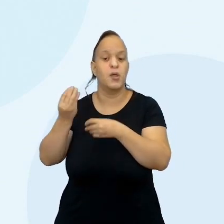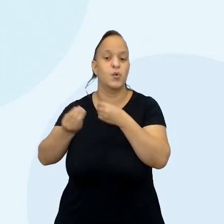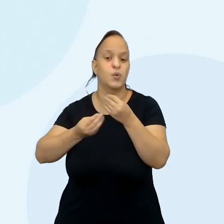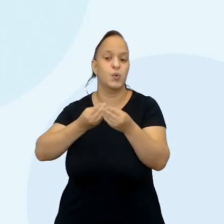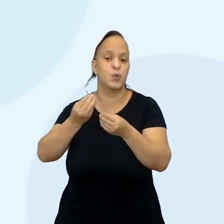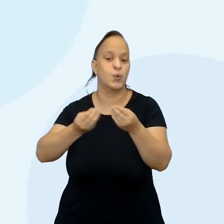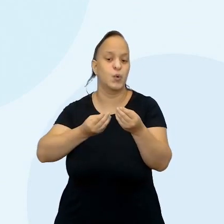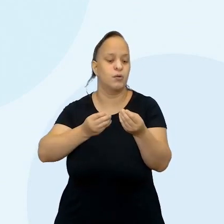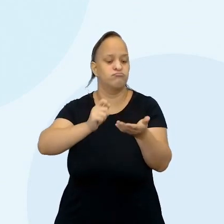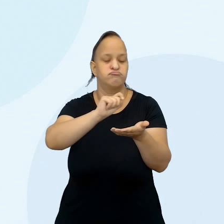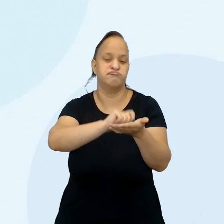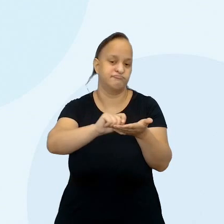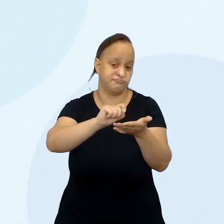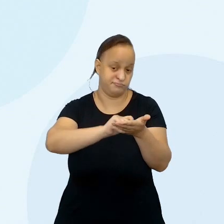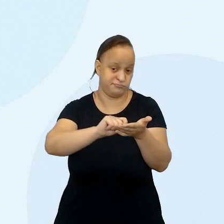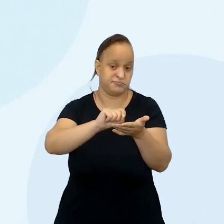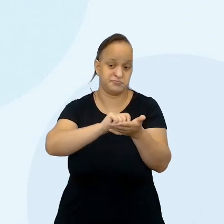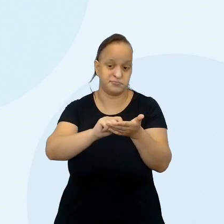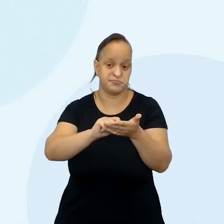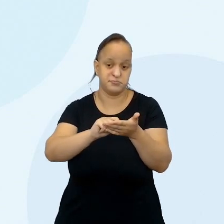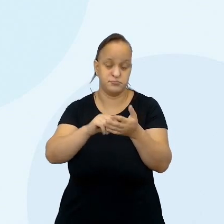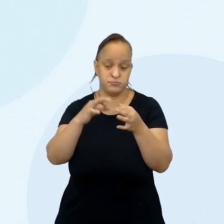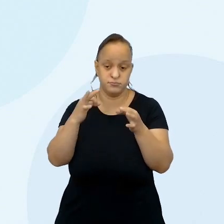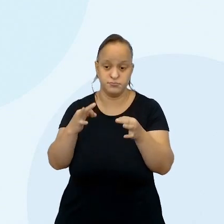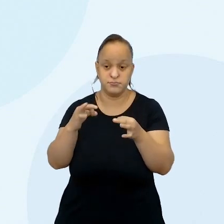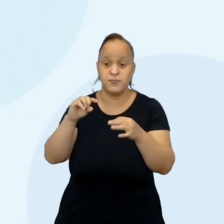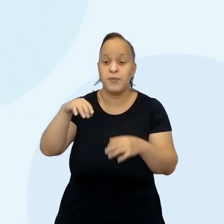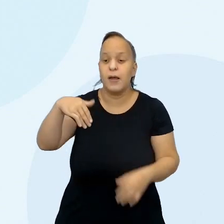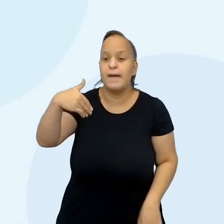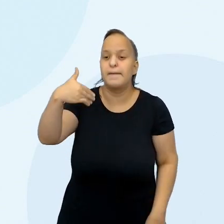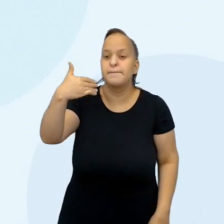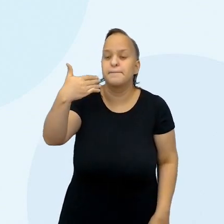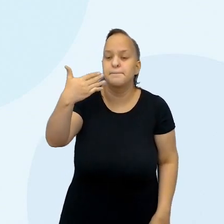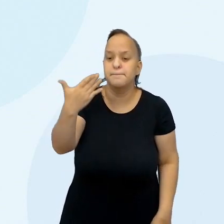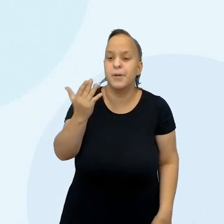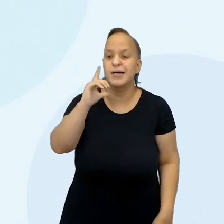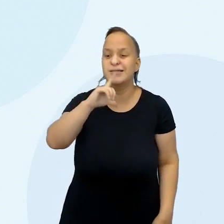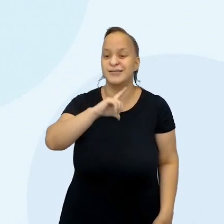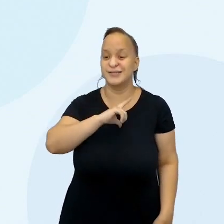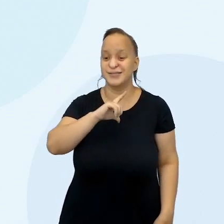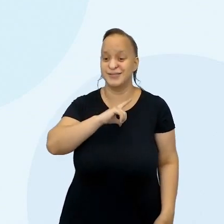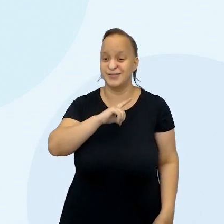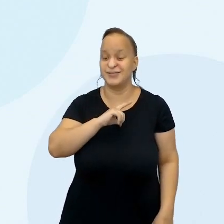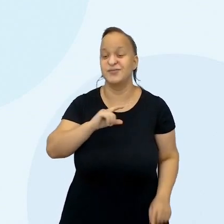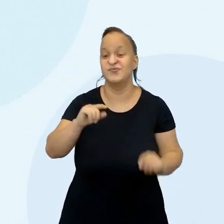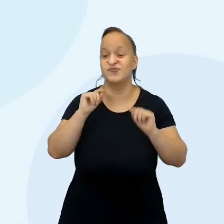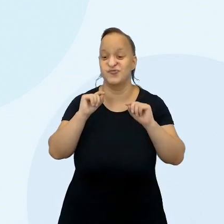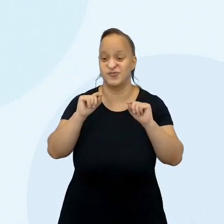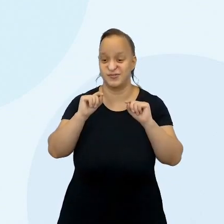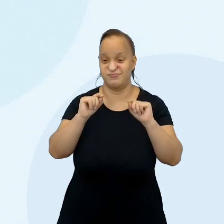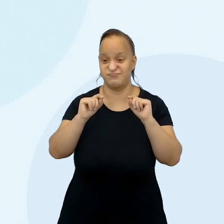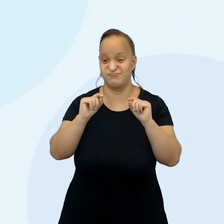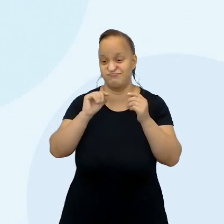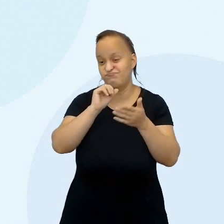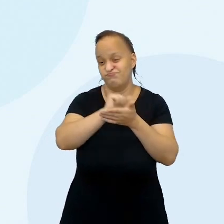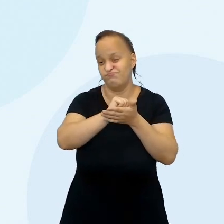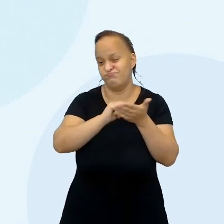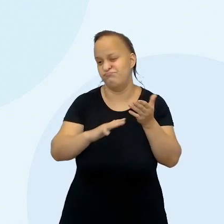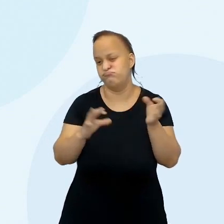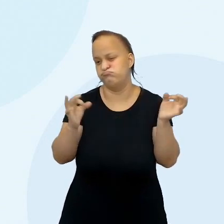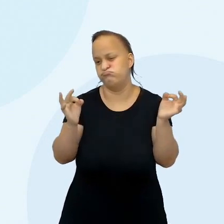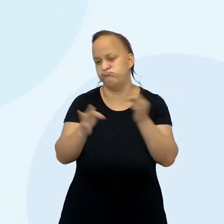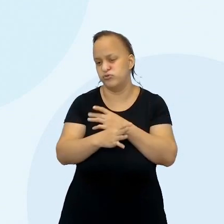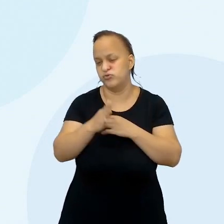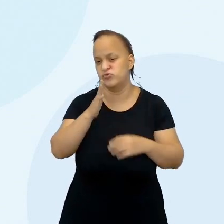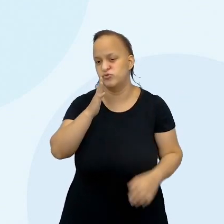bordo. Mais para frente, nesse componente, ele tem novamente, para o fechamento da atividade, ele retomar o